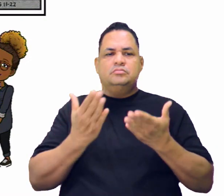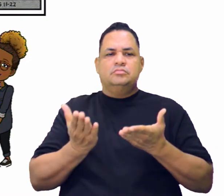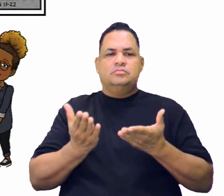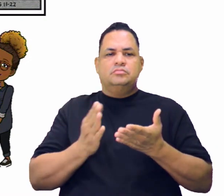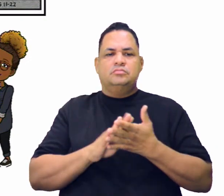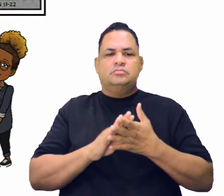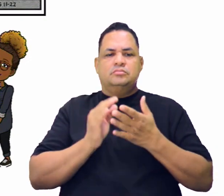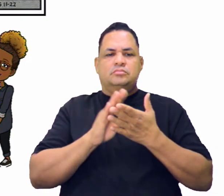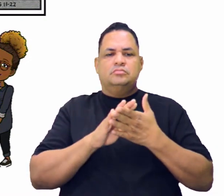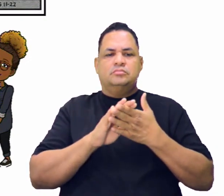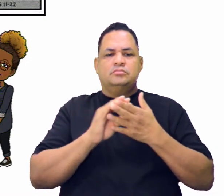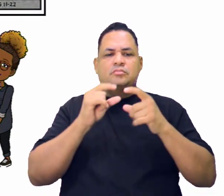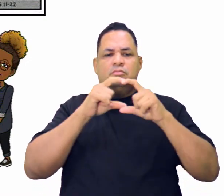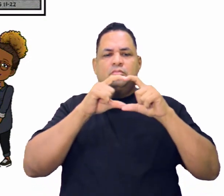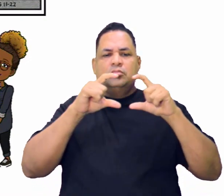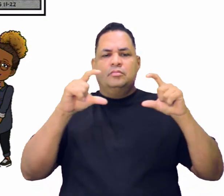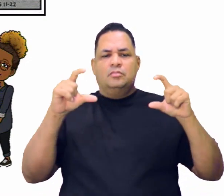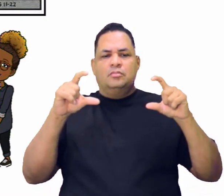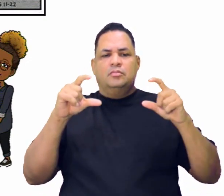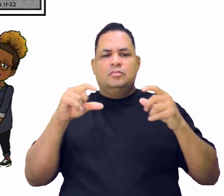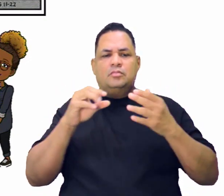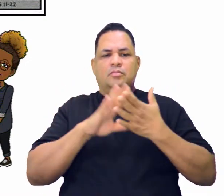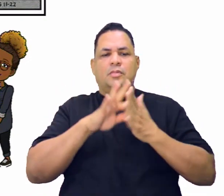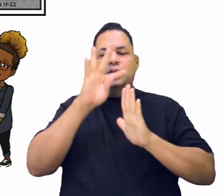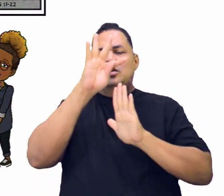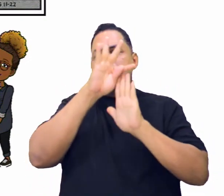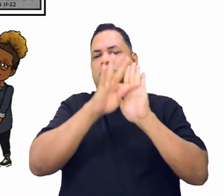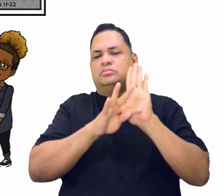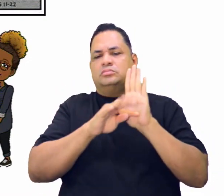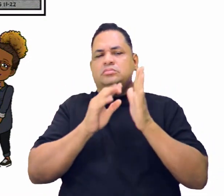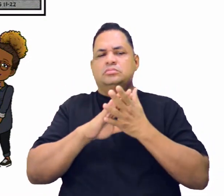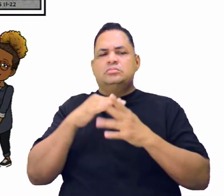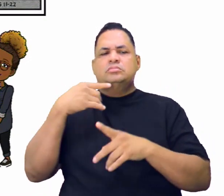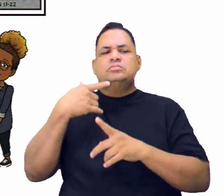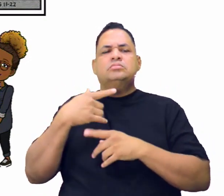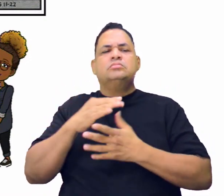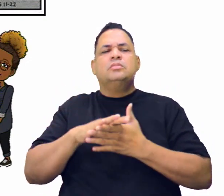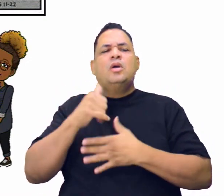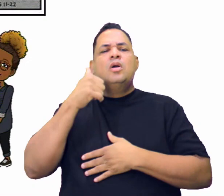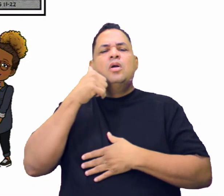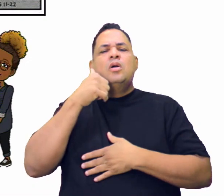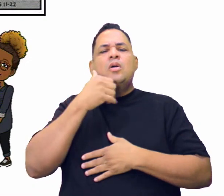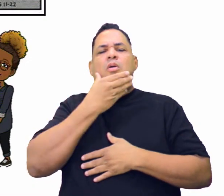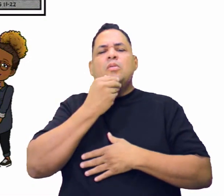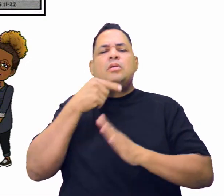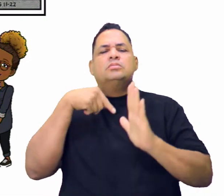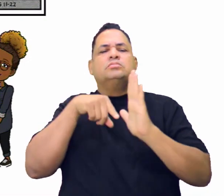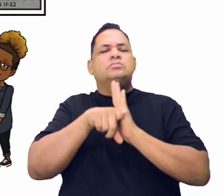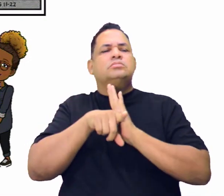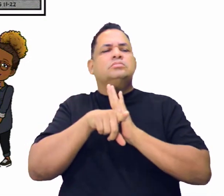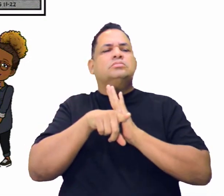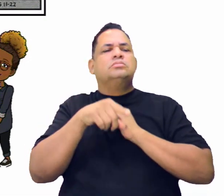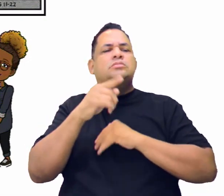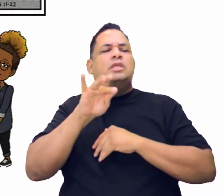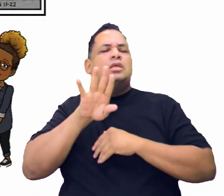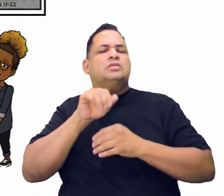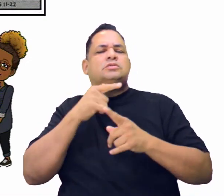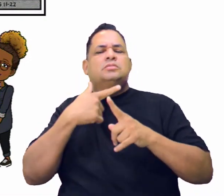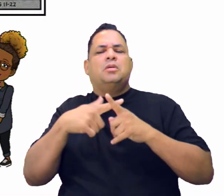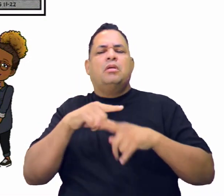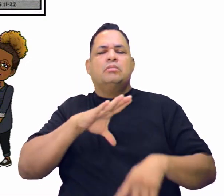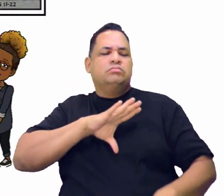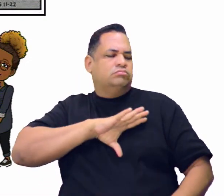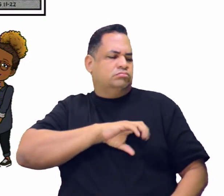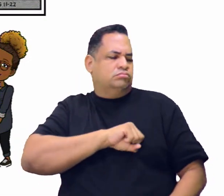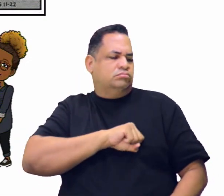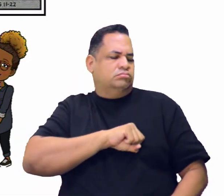à tirinha. Liz, por que você me ama? Eu tenho minhas